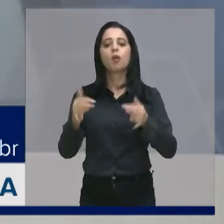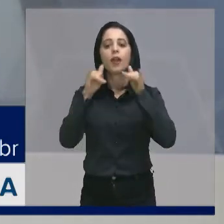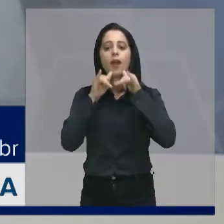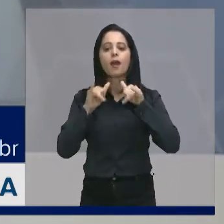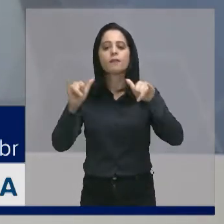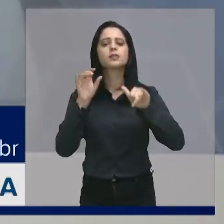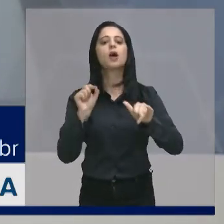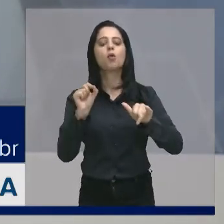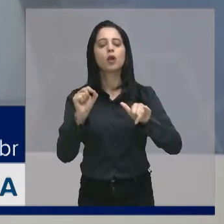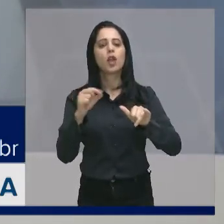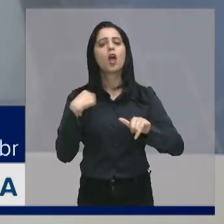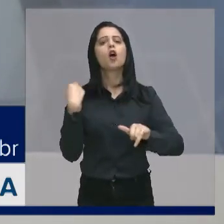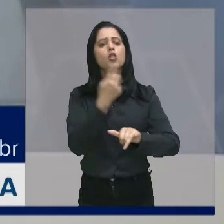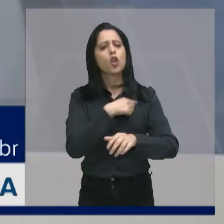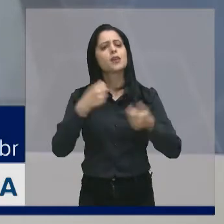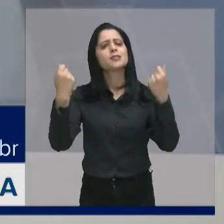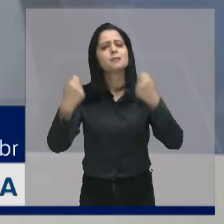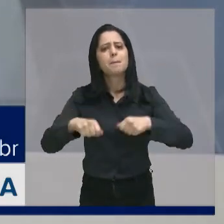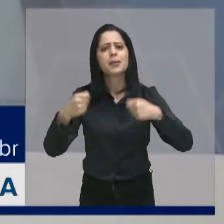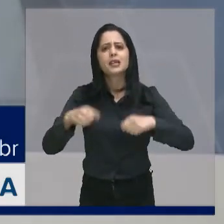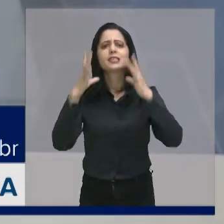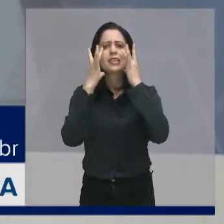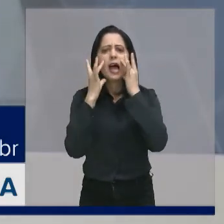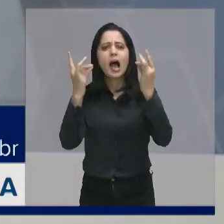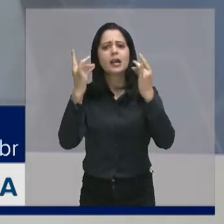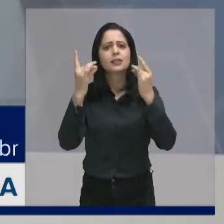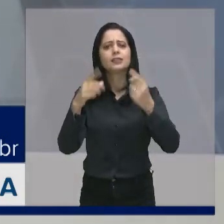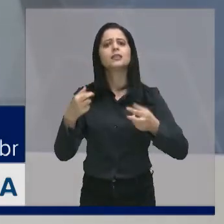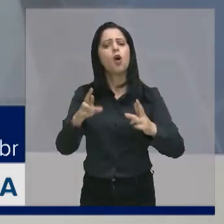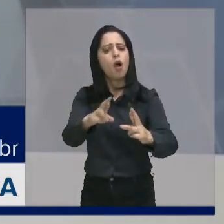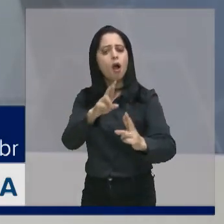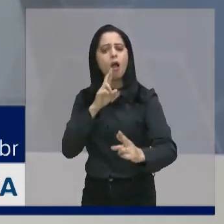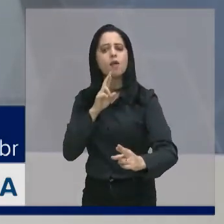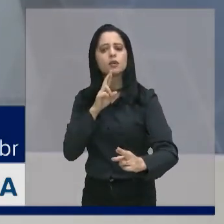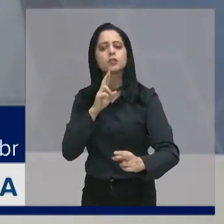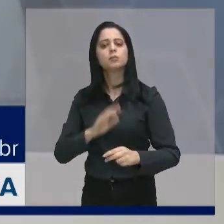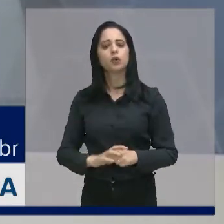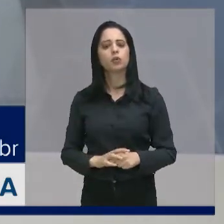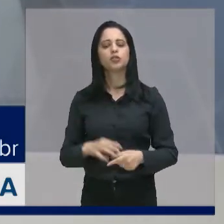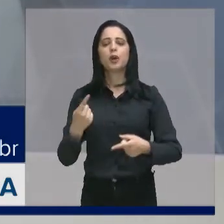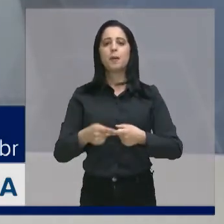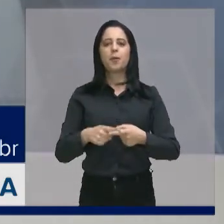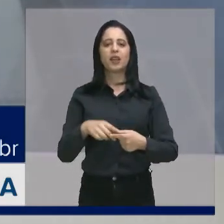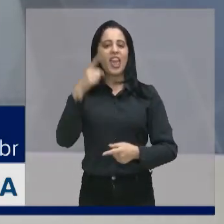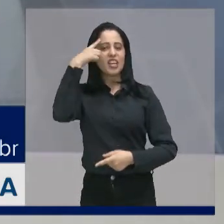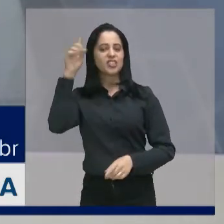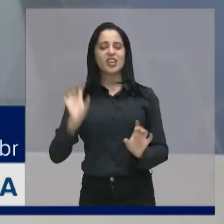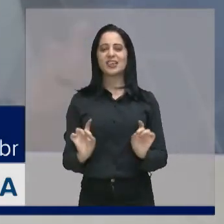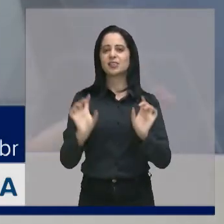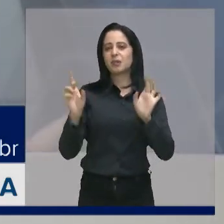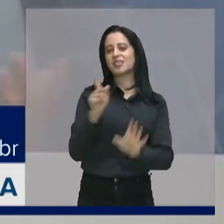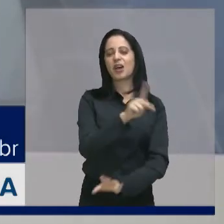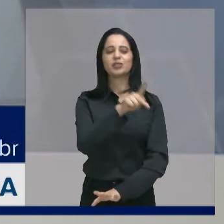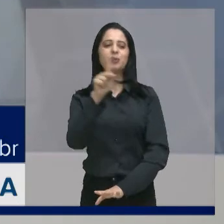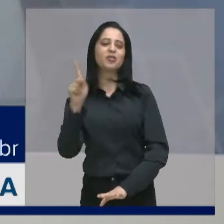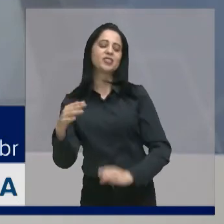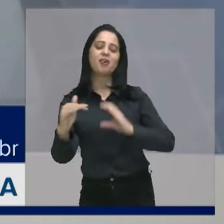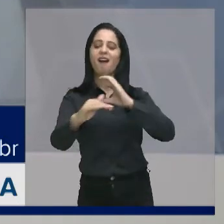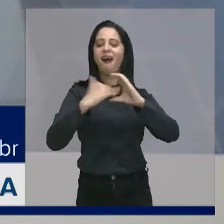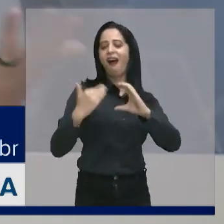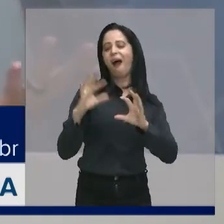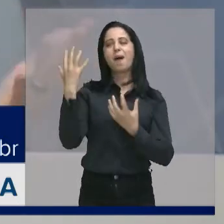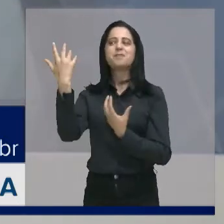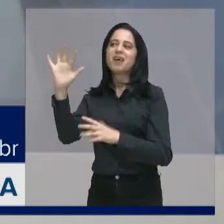sim, ouvidos e valorizados de fato. Porque toda vez que chega o dia dos professores, recebemos mensagens,